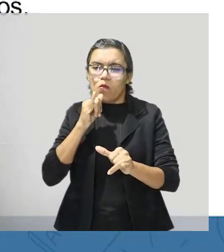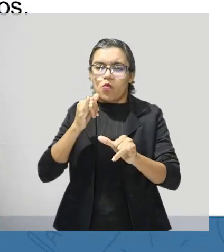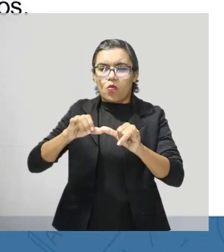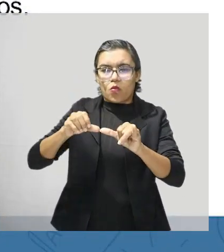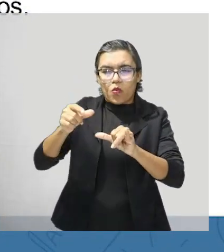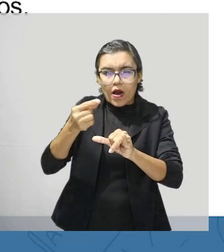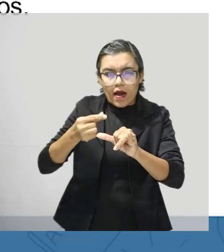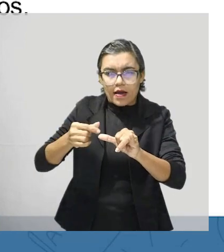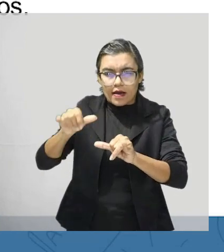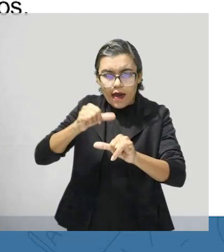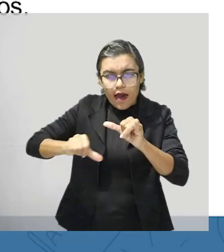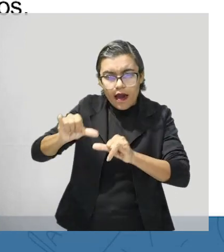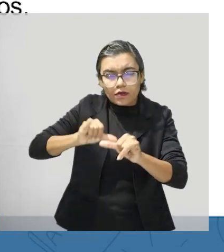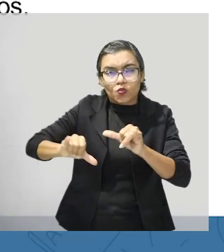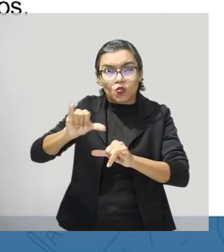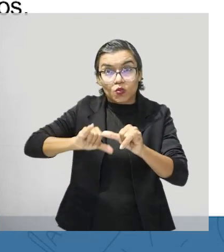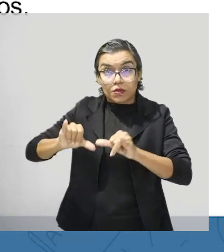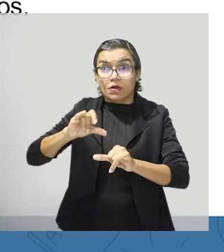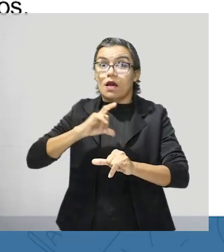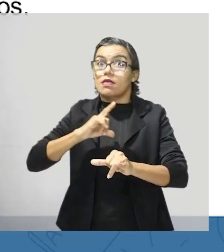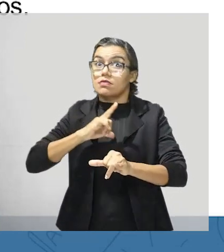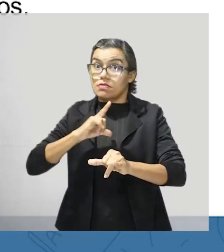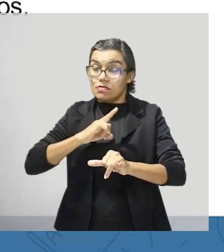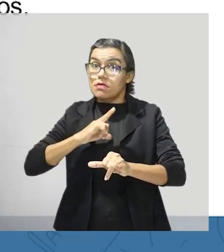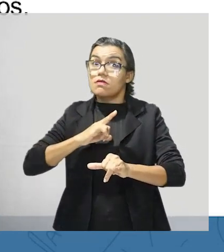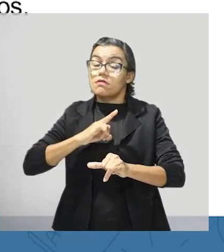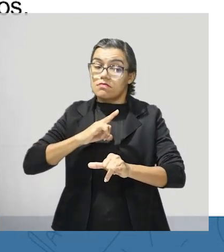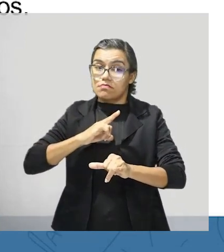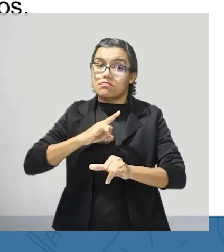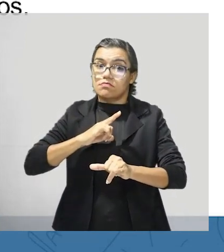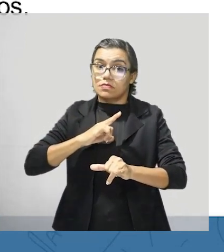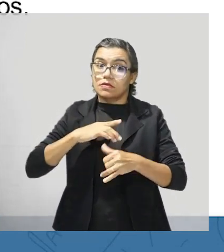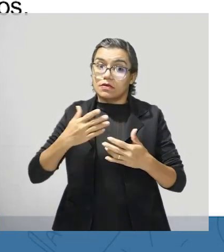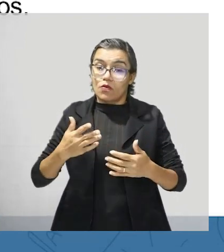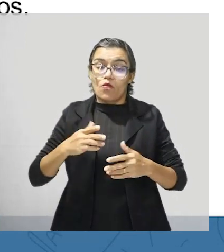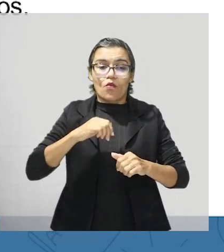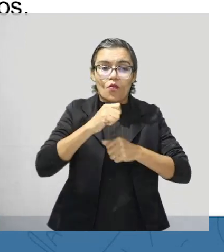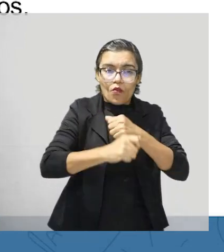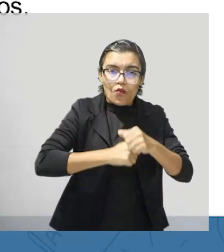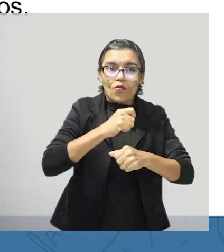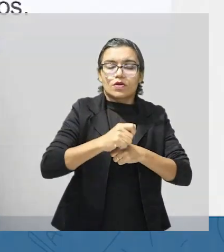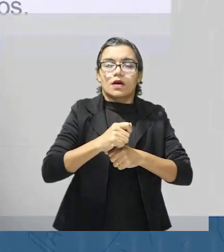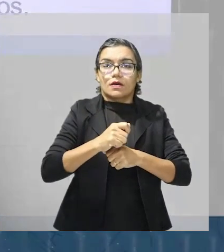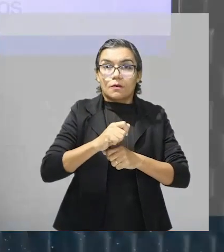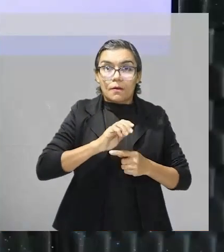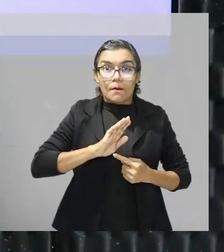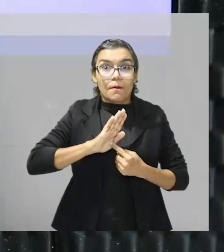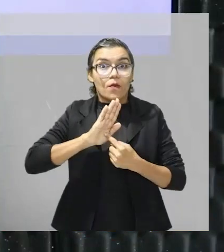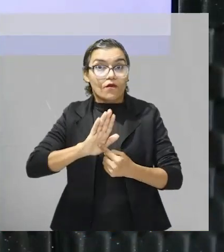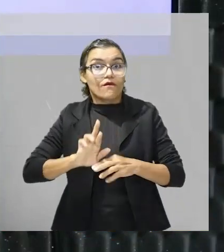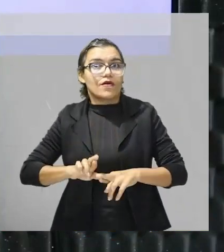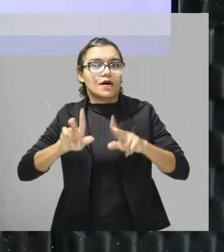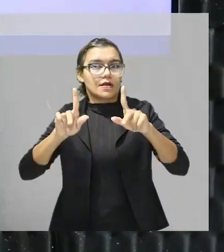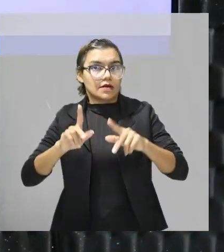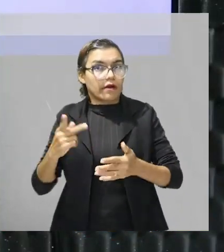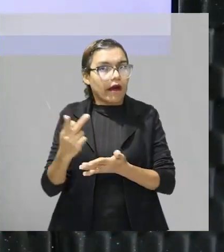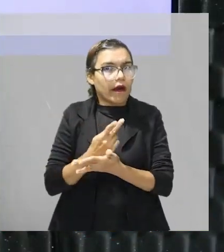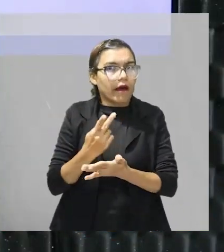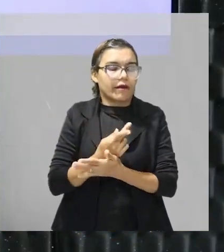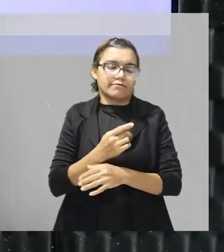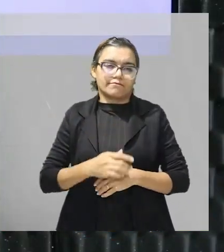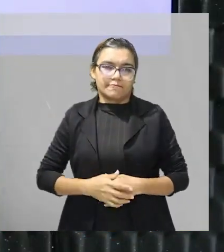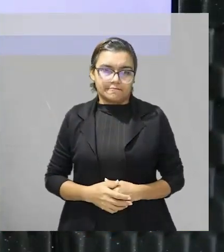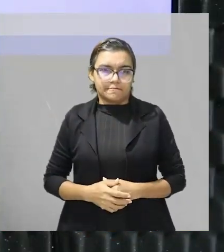né sabemos que os átomos né a radioatividade mostra que esse postulado está errado por